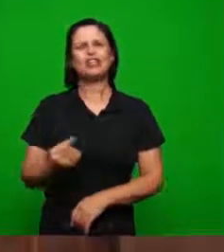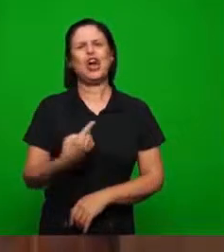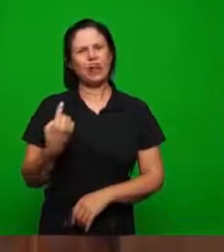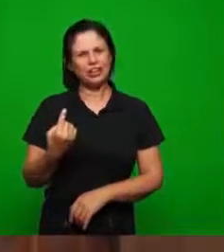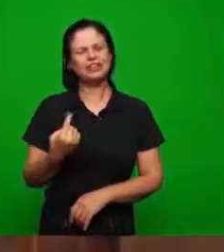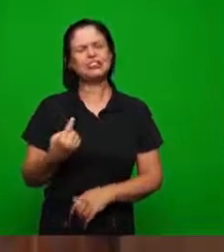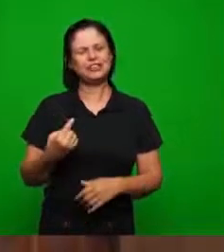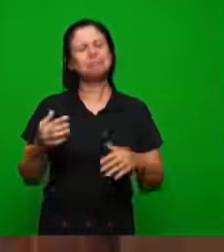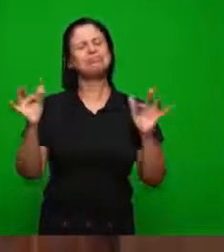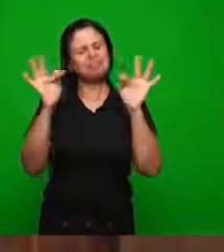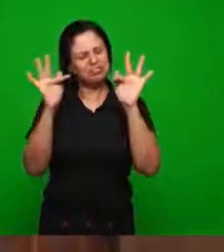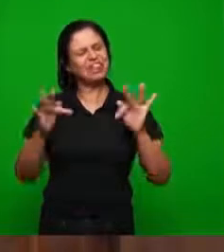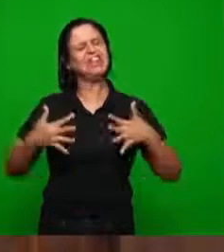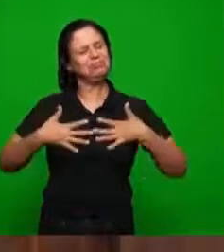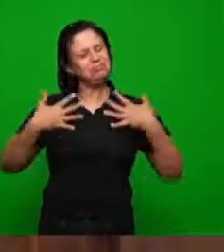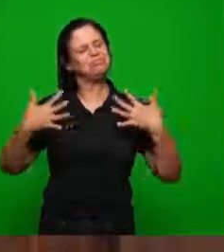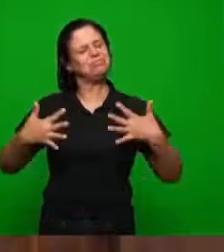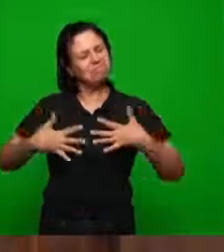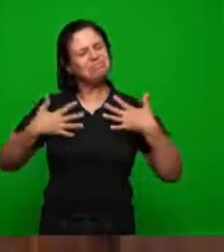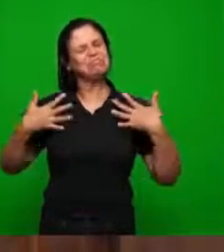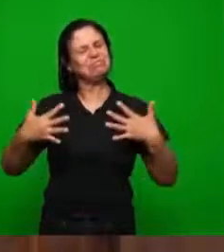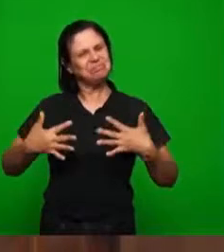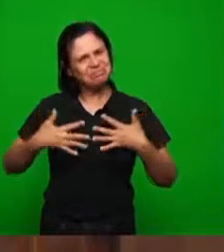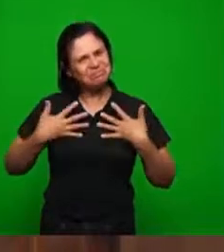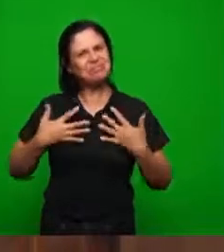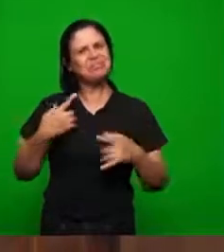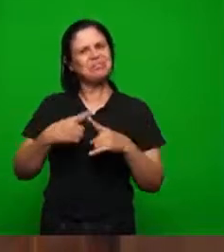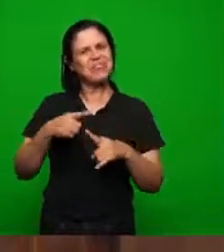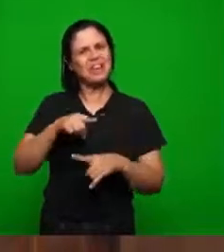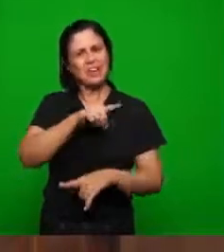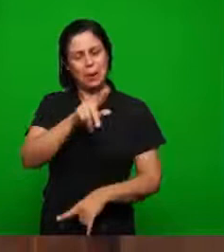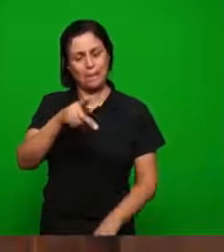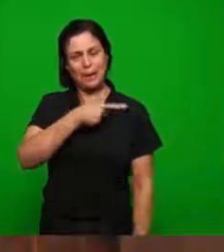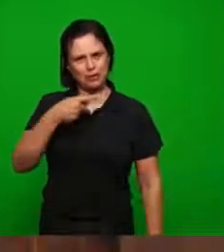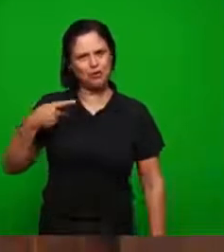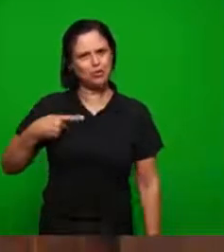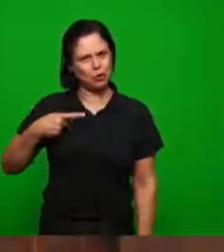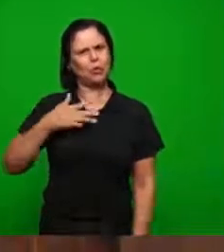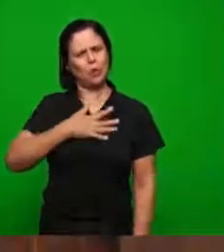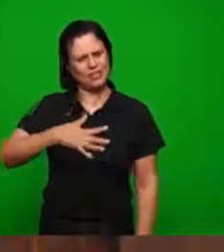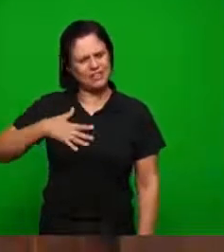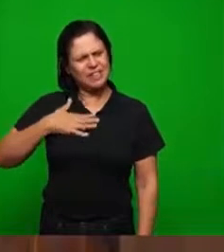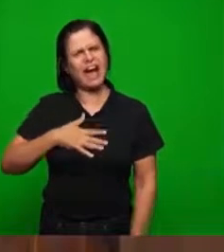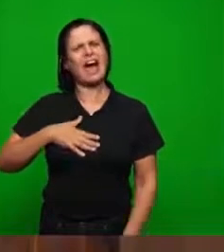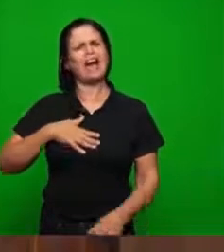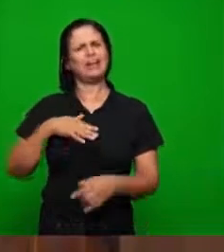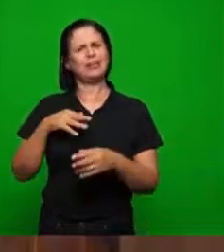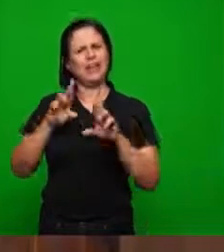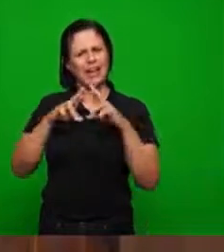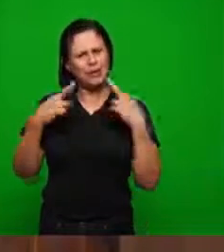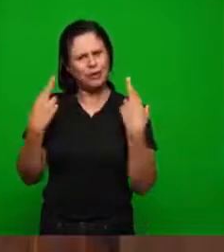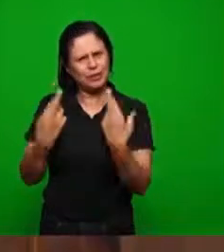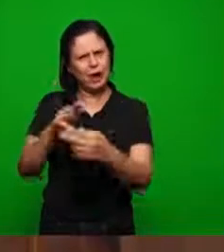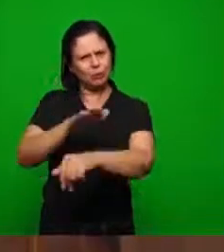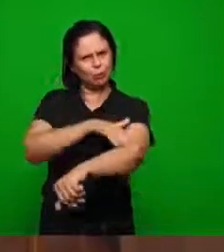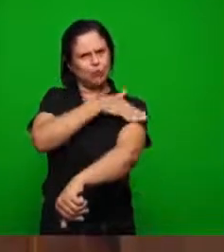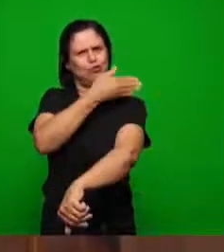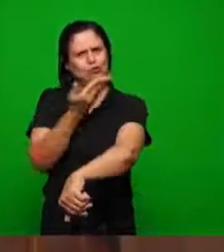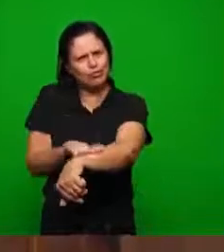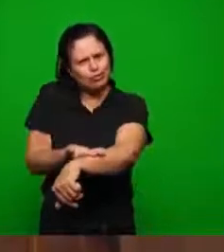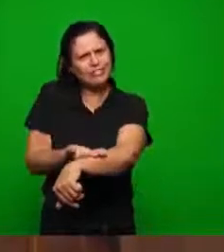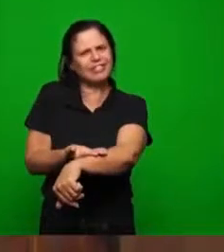muito contentes com tudo aquilo que recebemos de volta, das informações desses irmãos. Interessante que